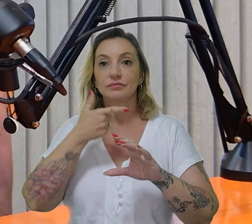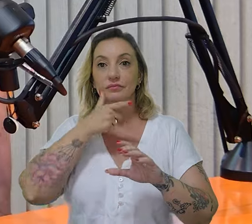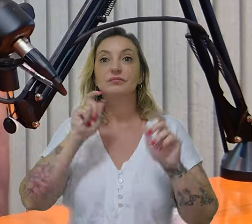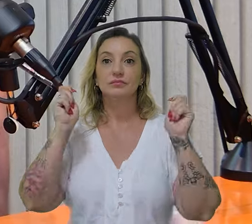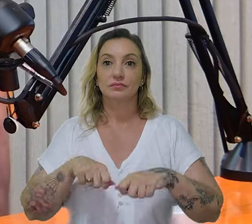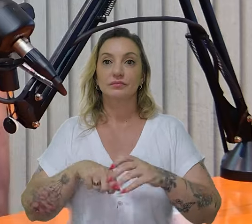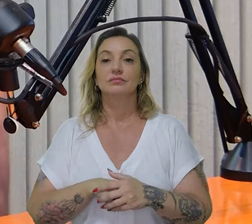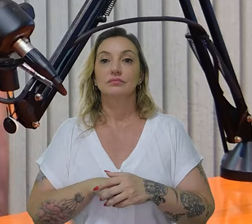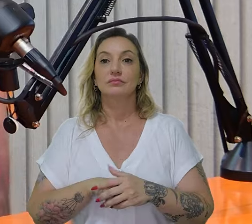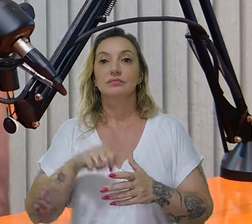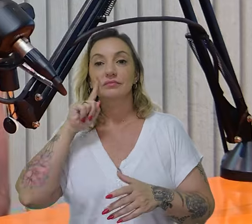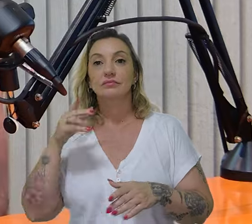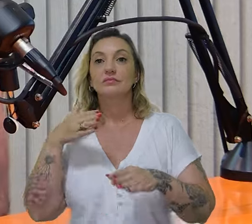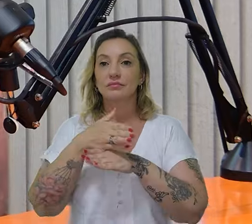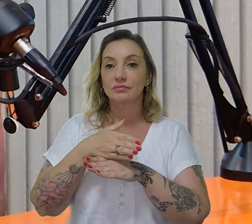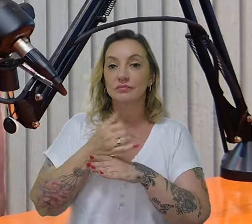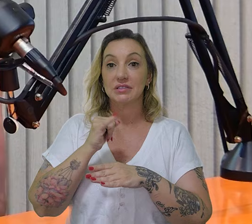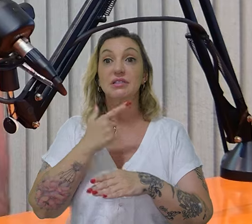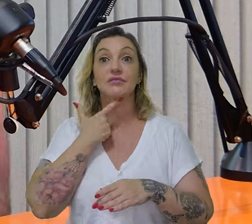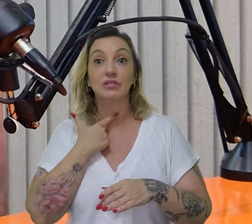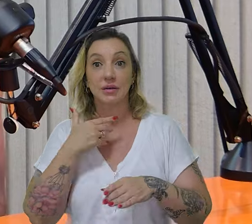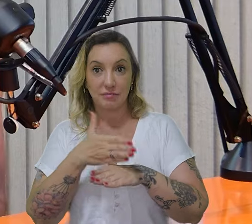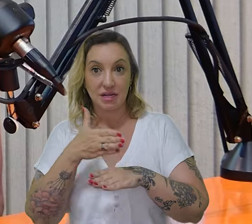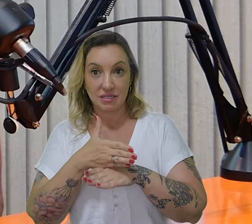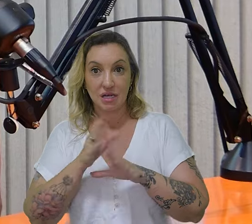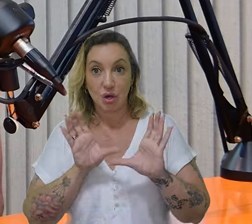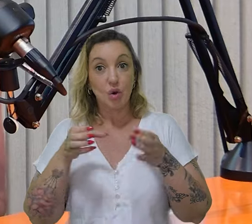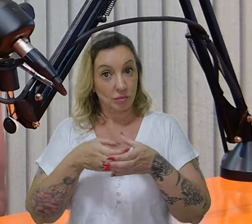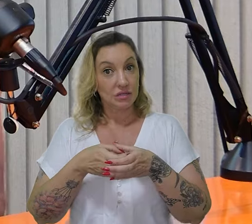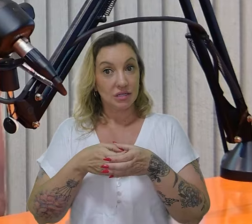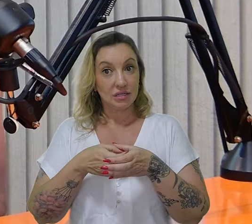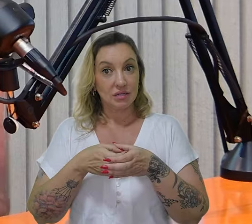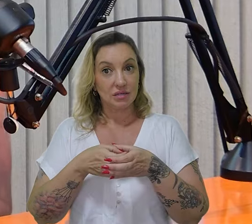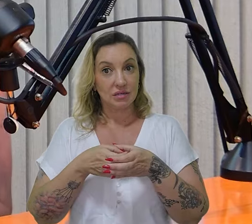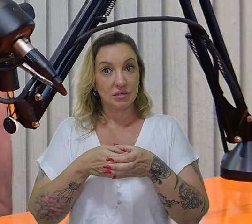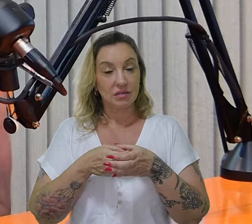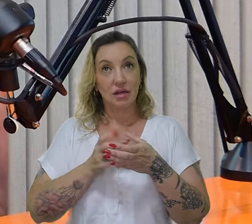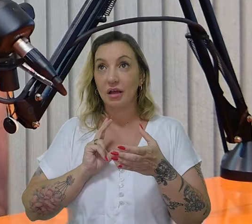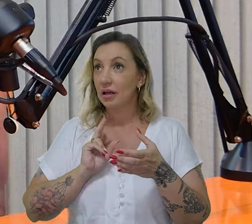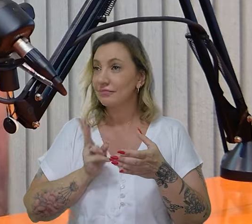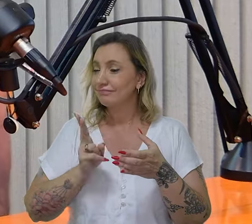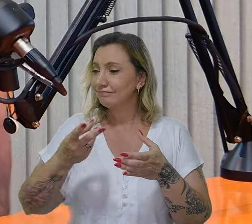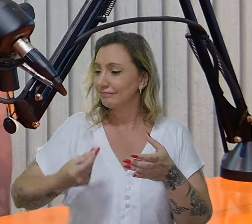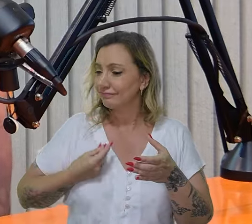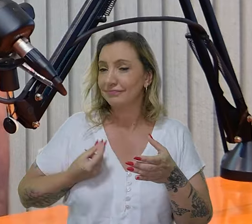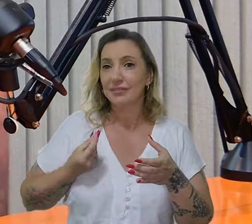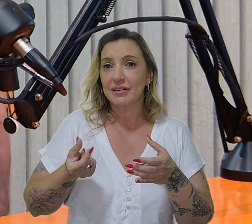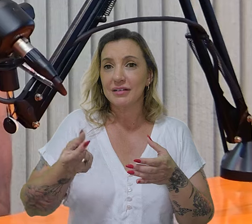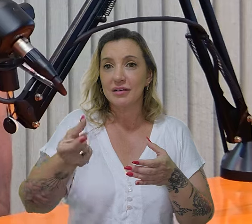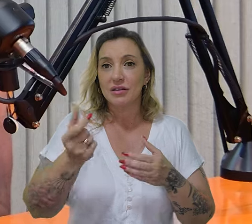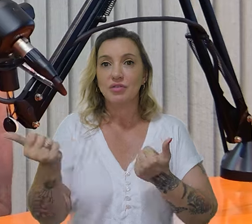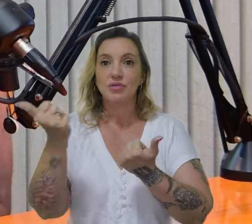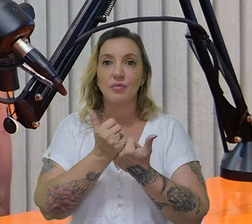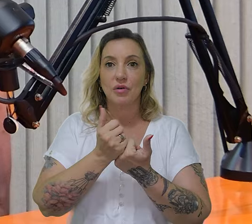né uma vez que você entra se você tiver afim de participar dessa comunidade você tem pro resto da vida você tem suporte